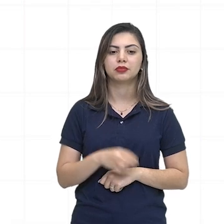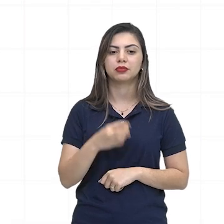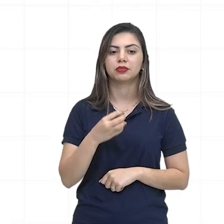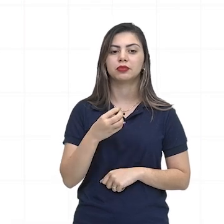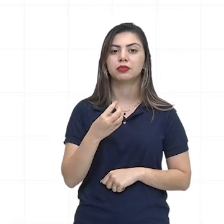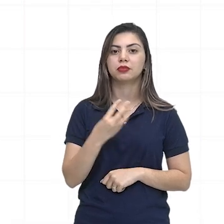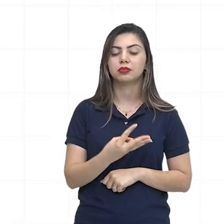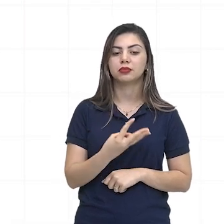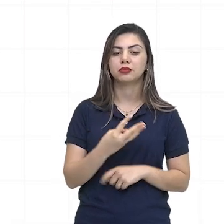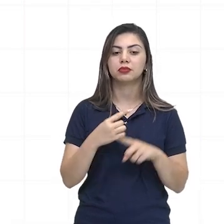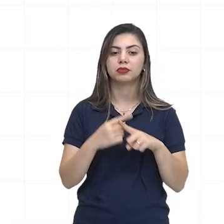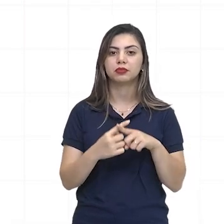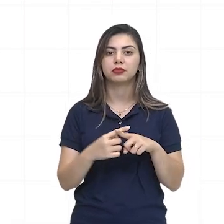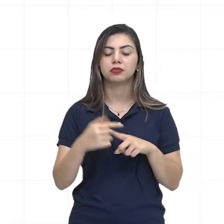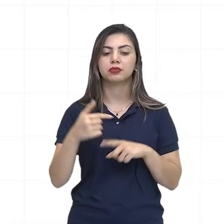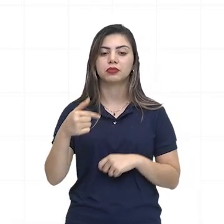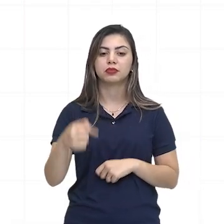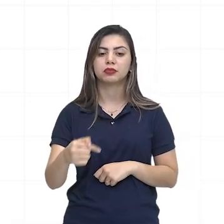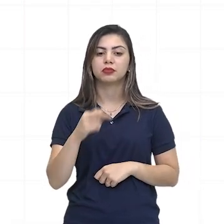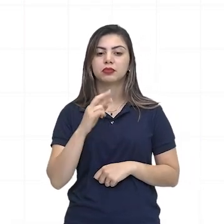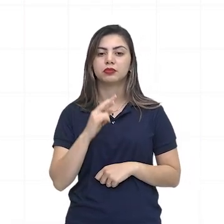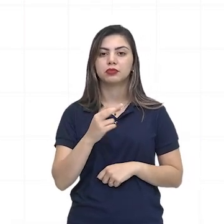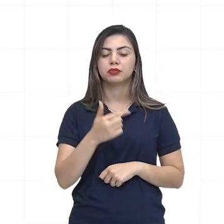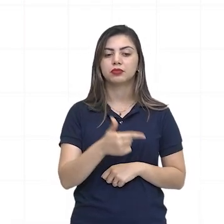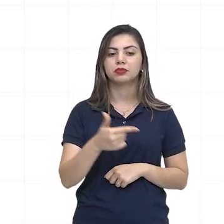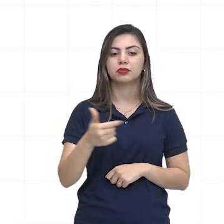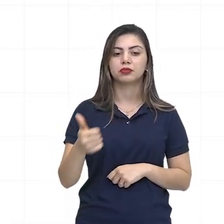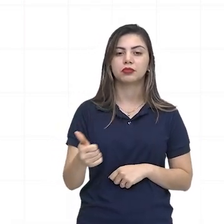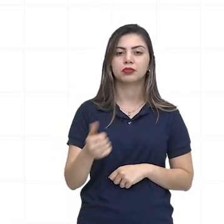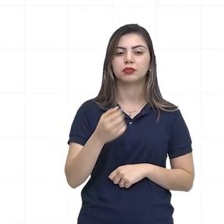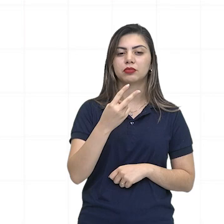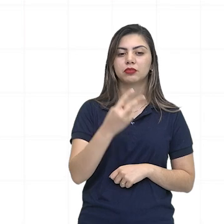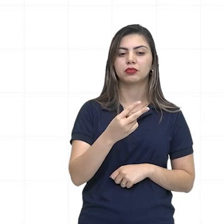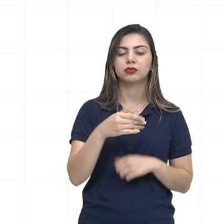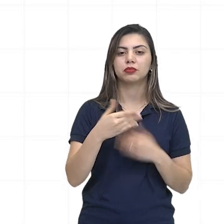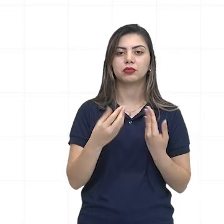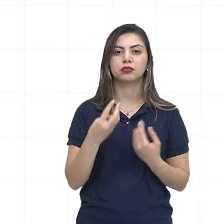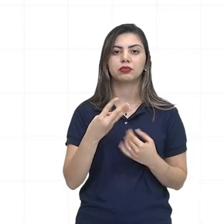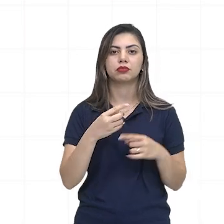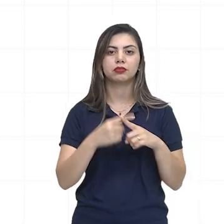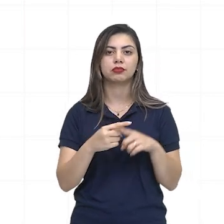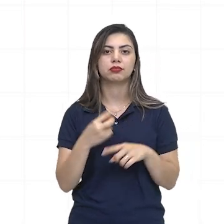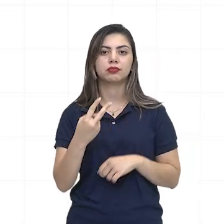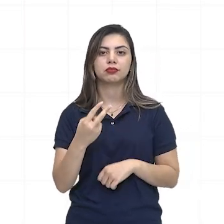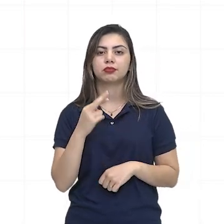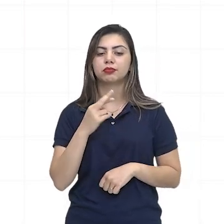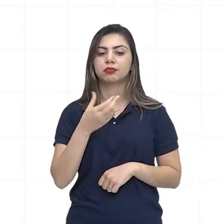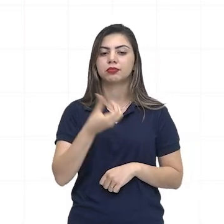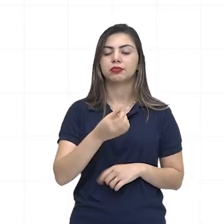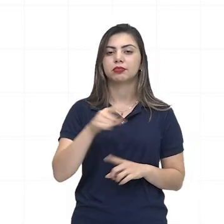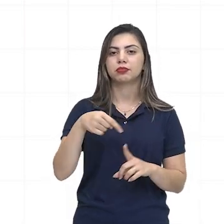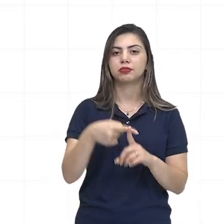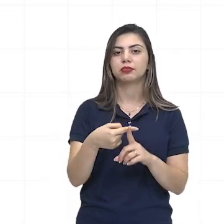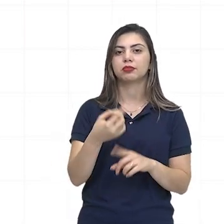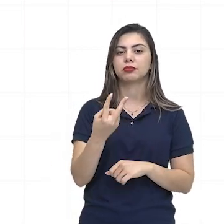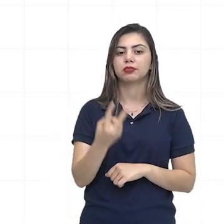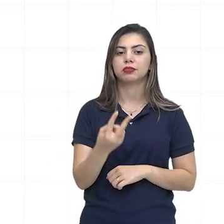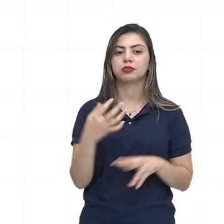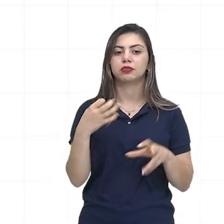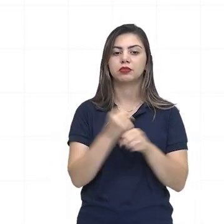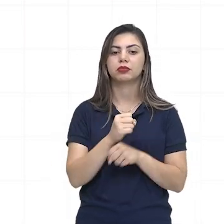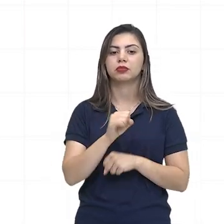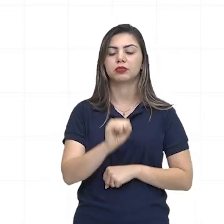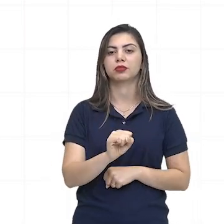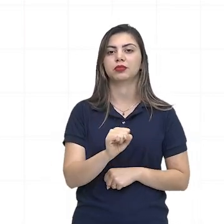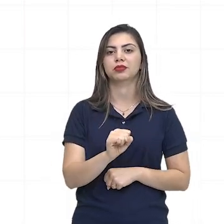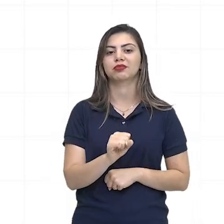3 vezes 7, 21. Vão 2. 3 vezes 2, 6. Com mais 2,